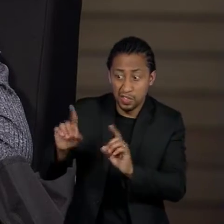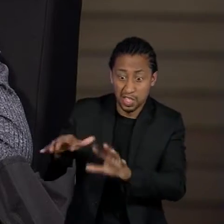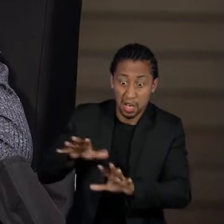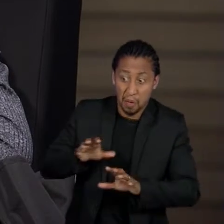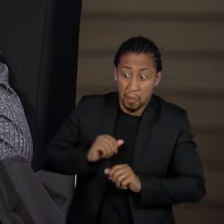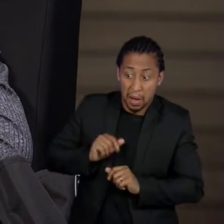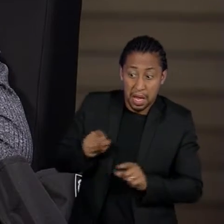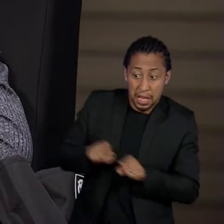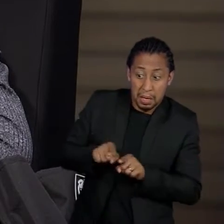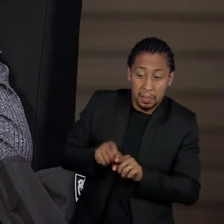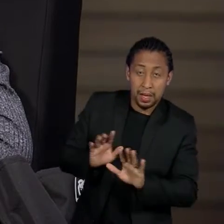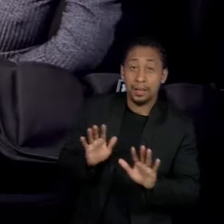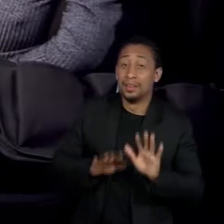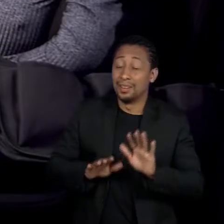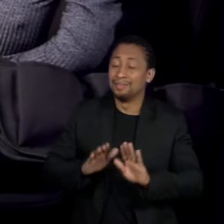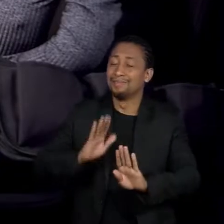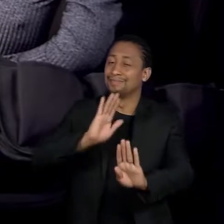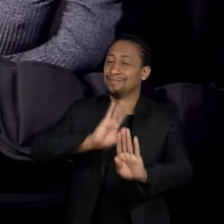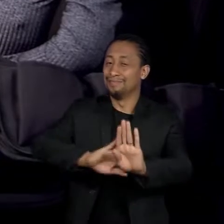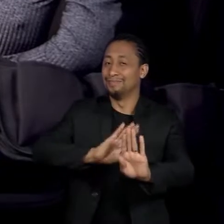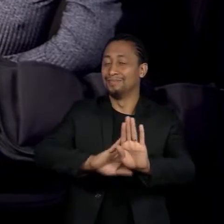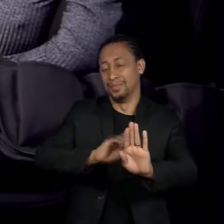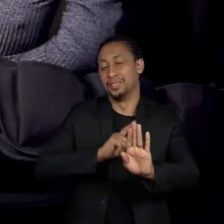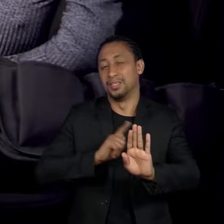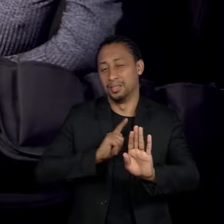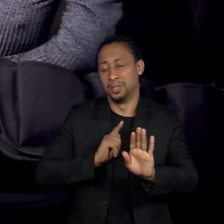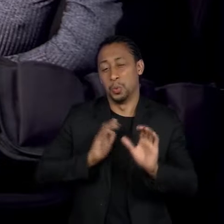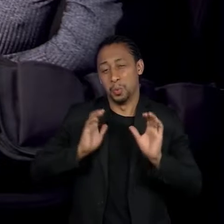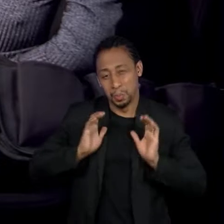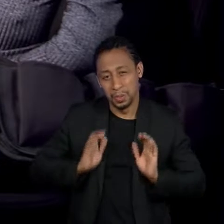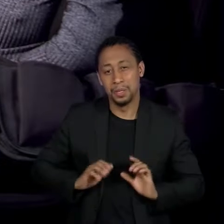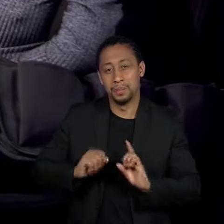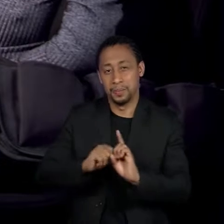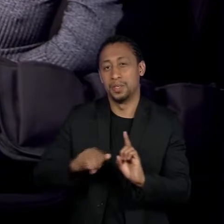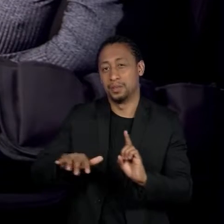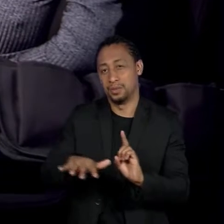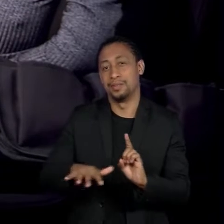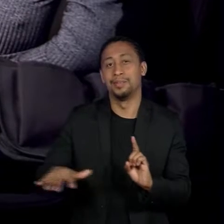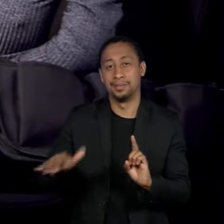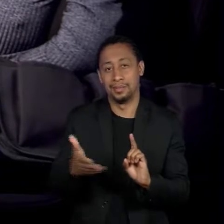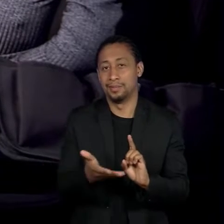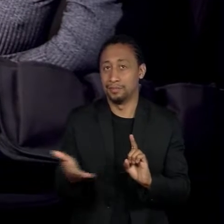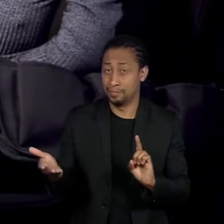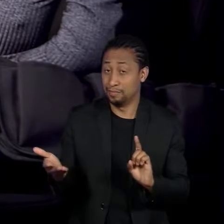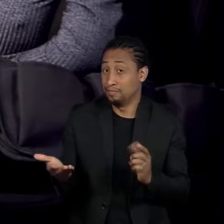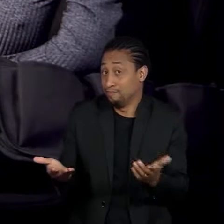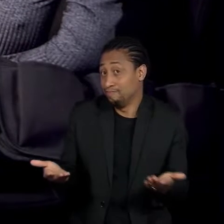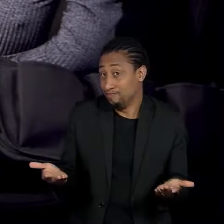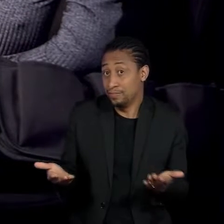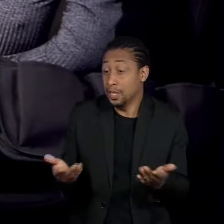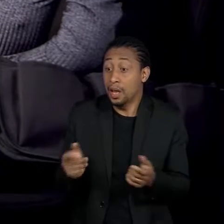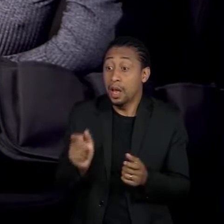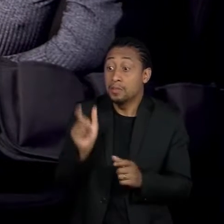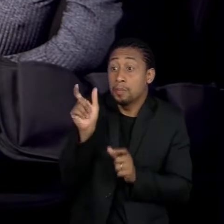na subjetividade do comportamento social do que na